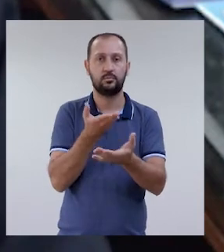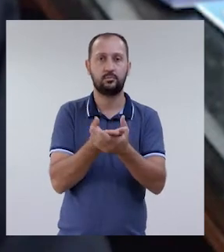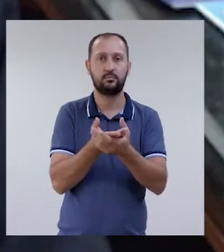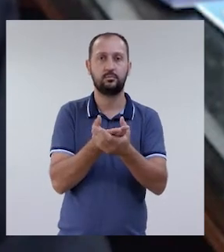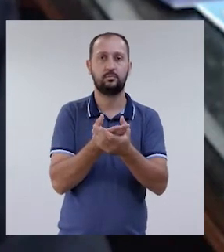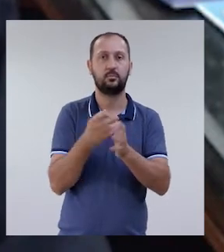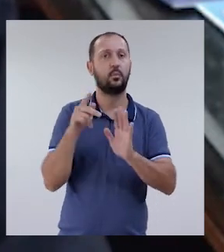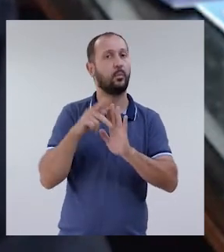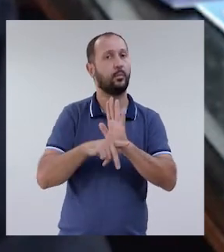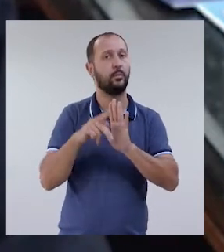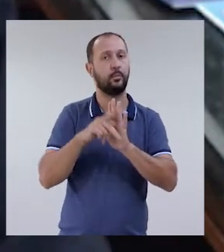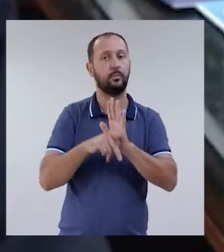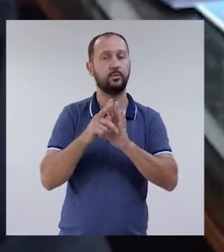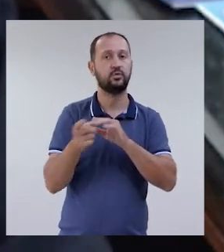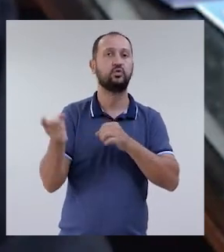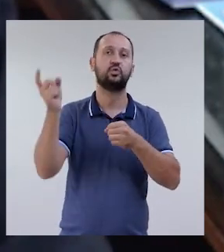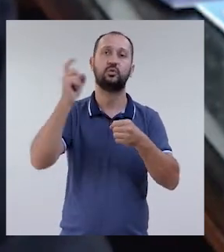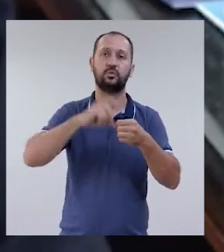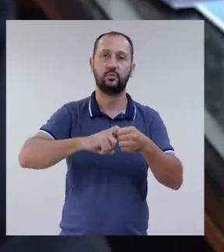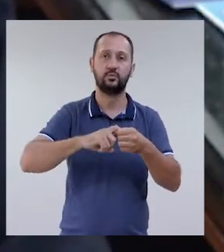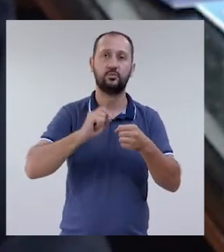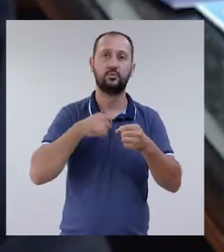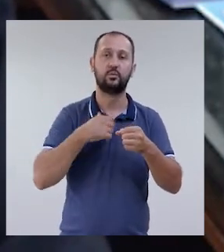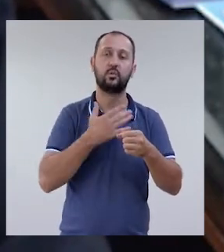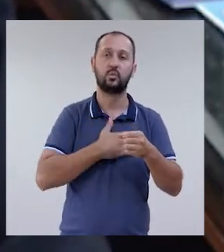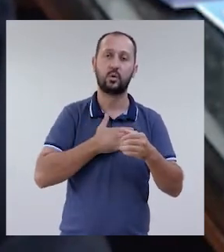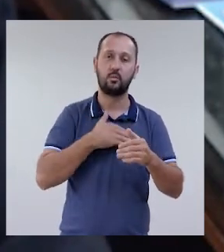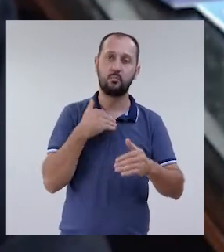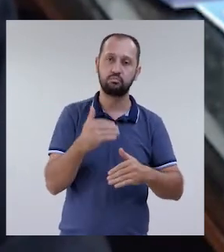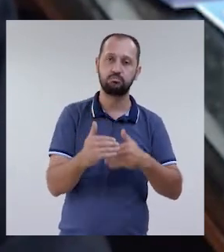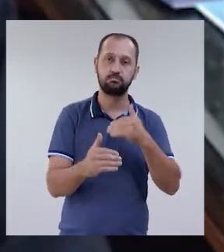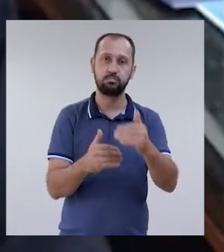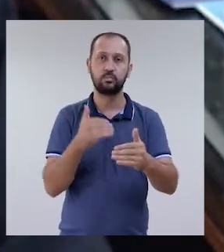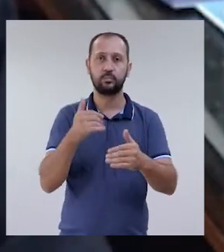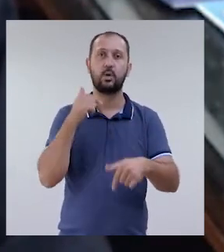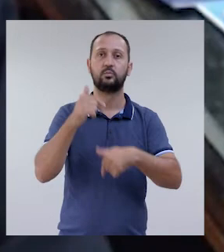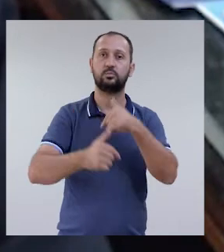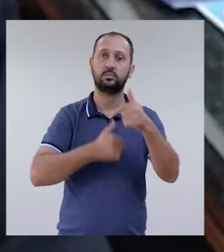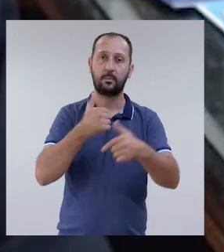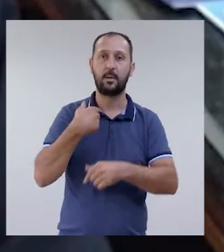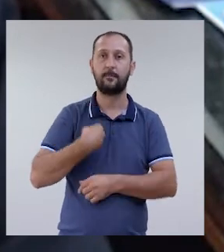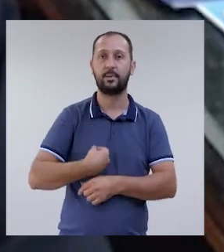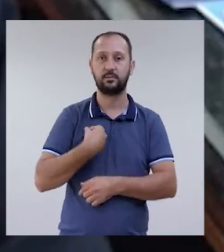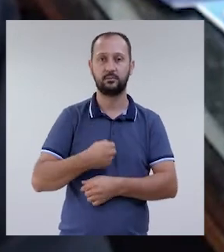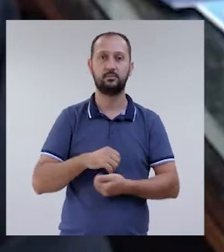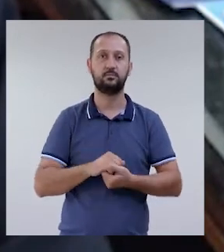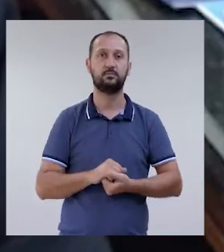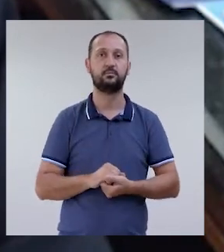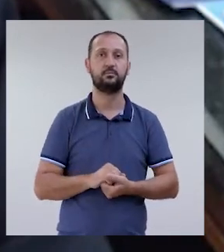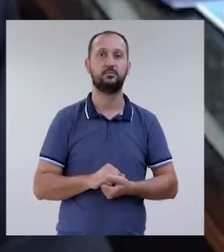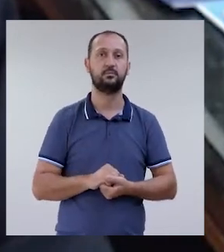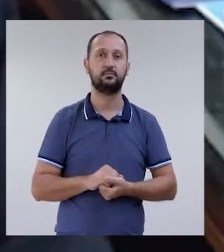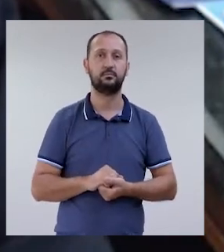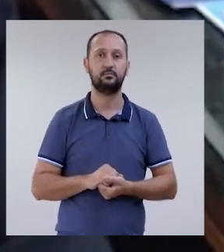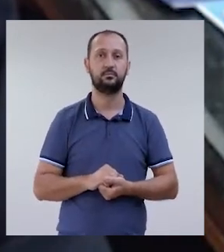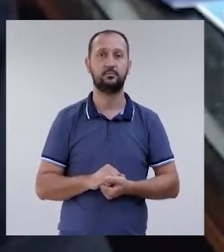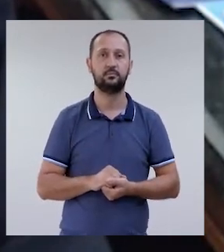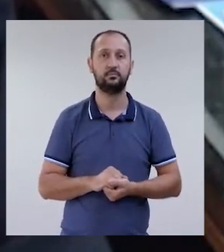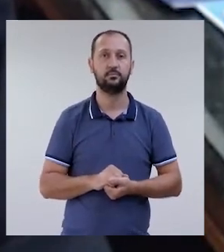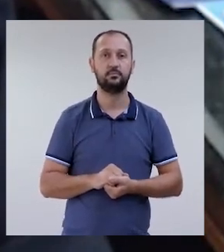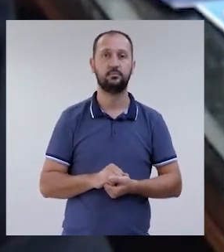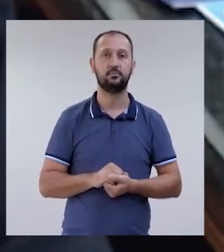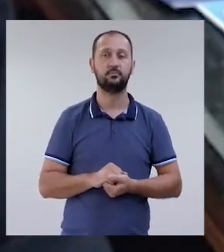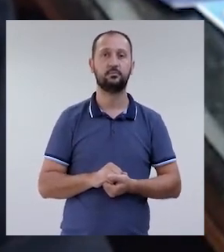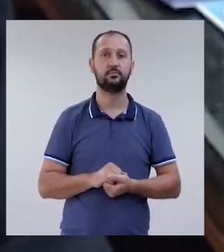estudo e um plano de retorno gradativo ao trabalho presencial.